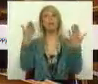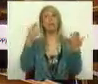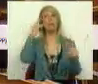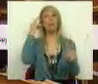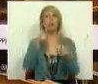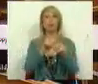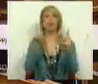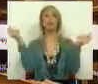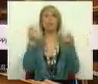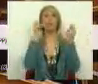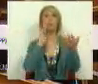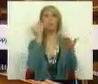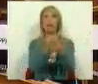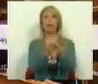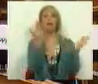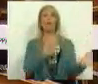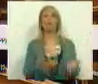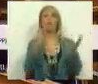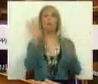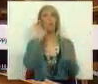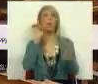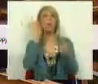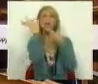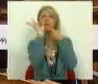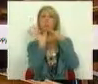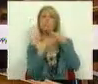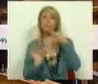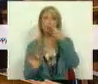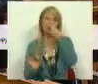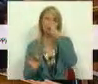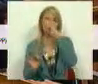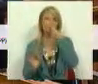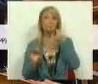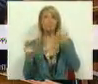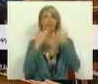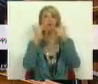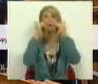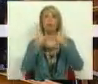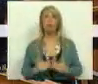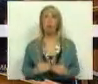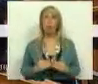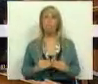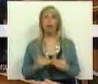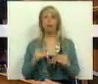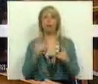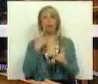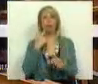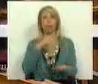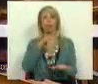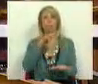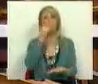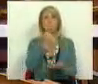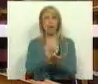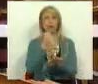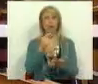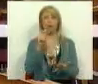de promover os produtos de qualidade específica e com baixa pegada ecológica.